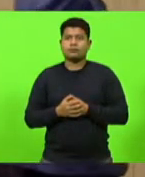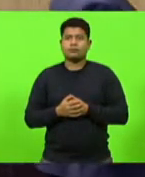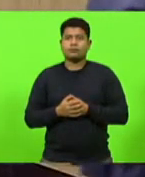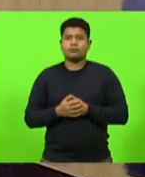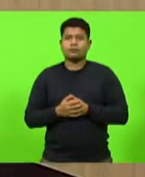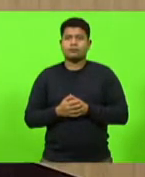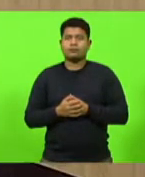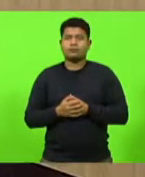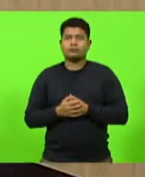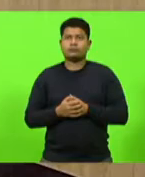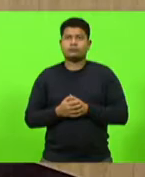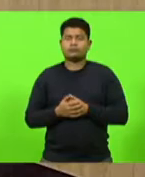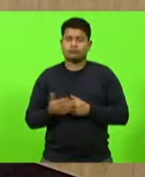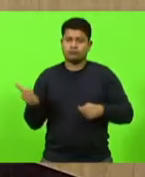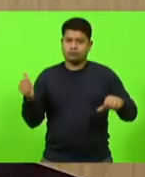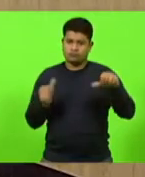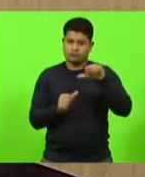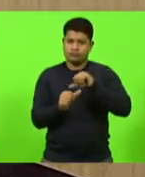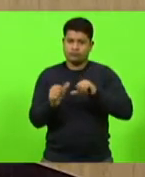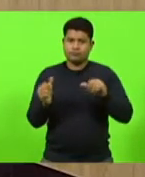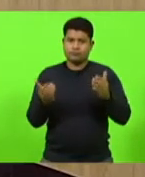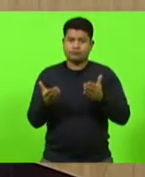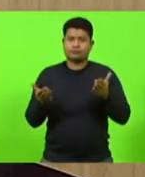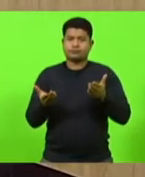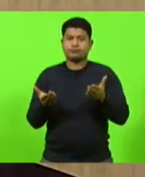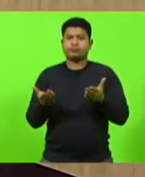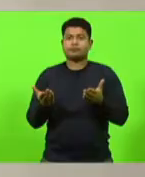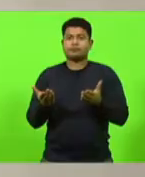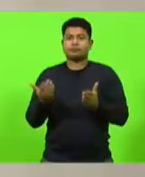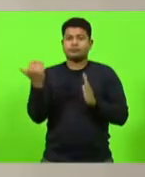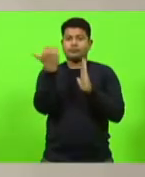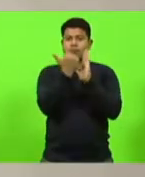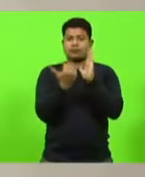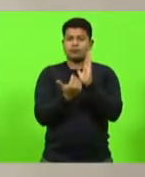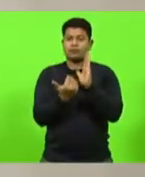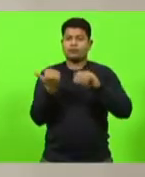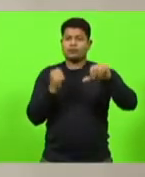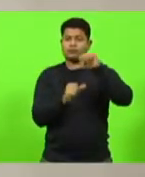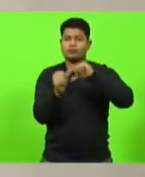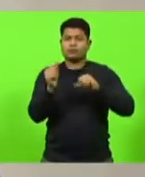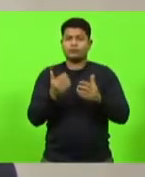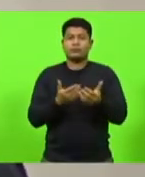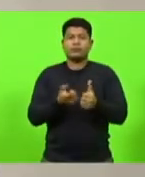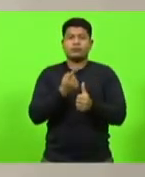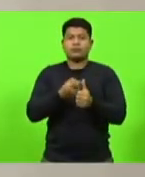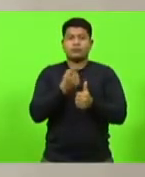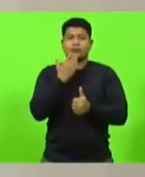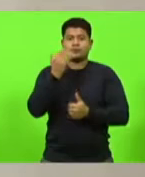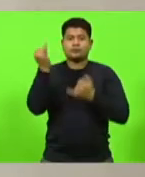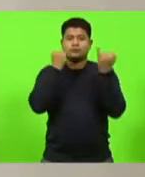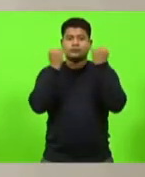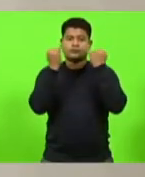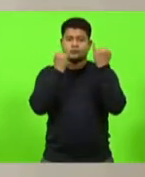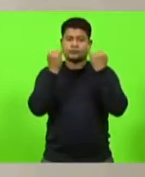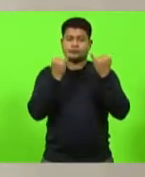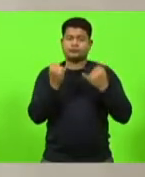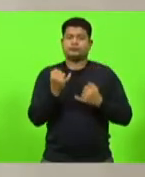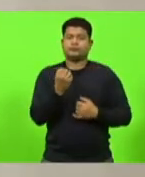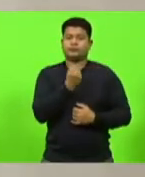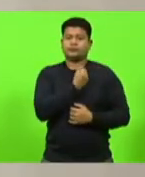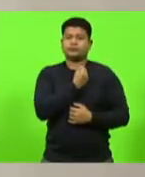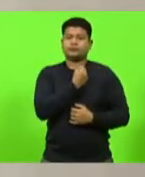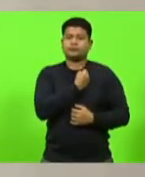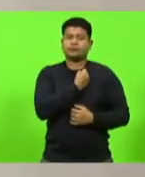Eu vou fazer uma inversão de pauta nesse momento. Vamos votar, primeiramente, os pedidos de informação. Pedido de